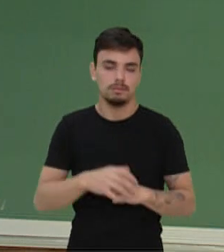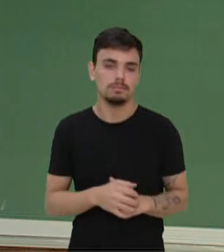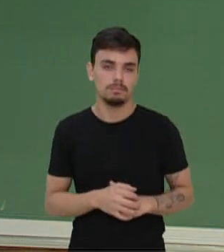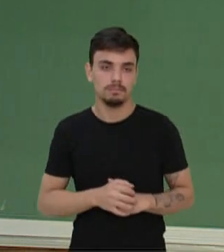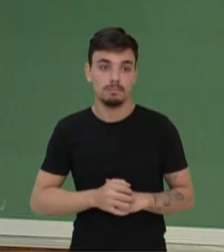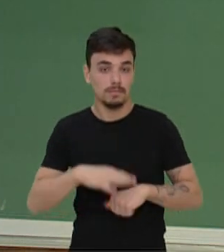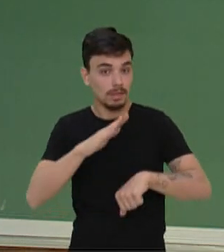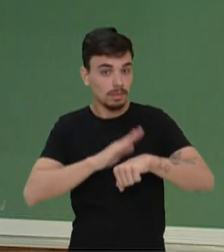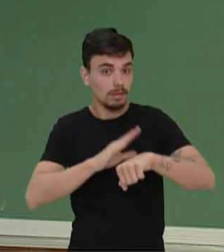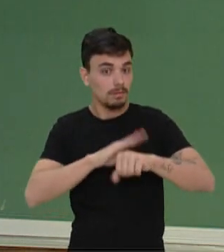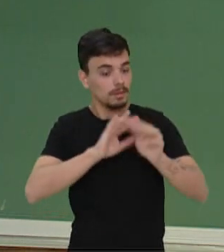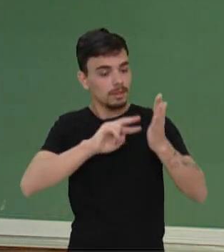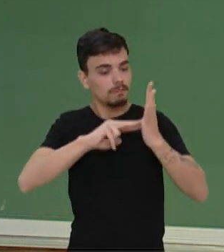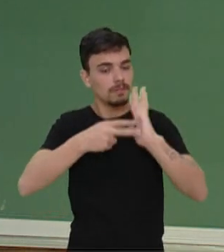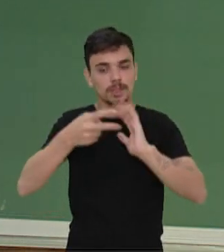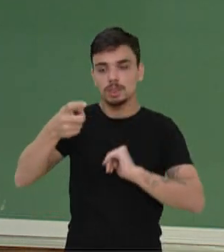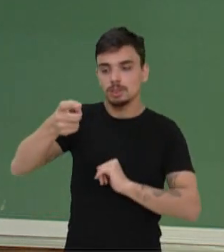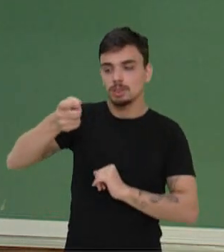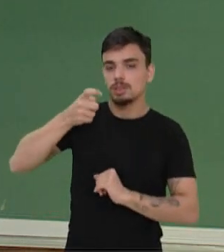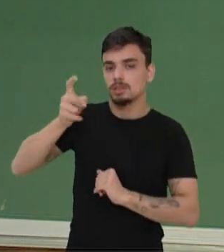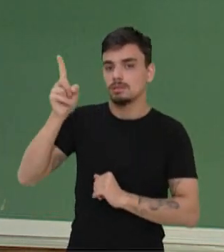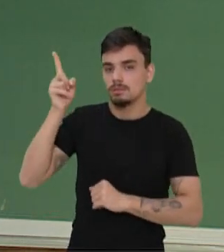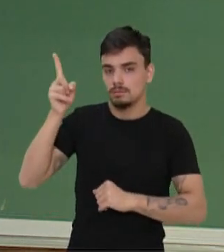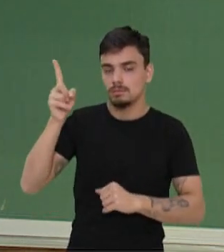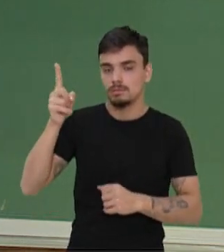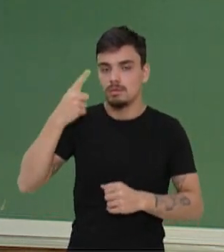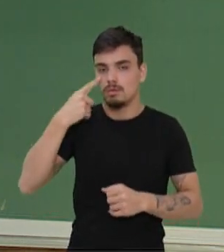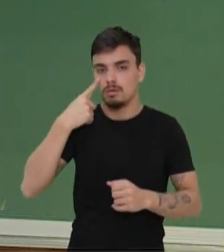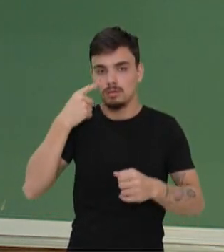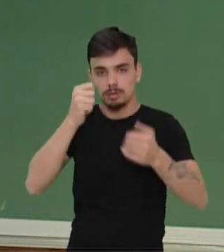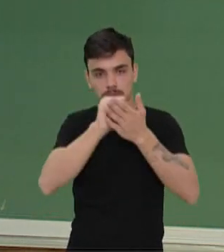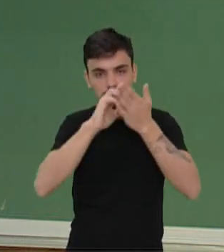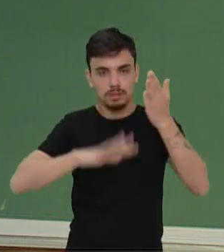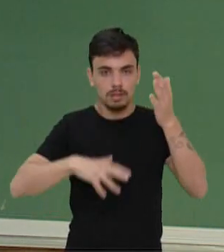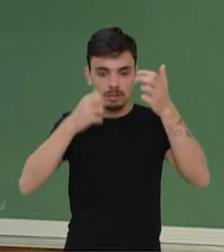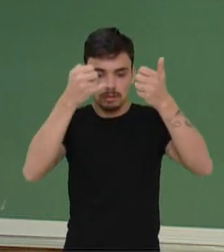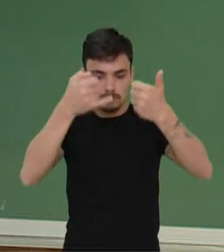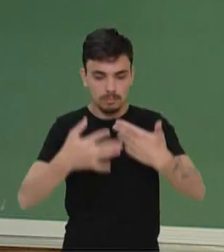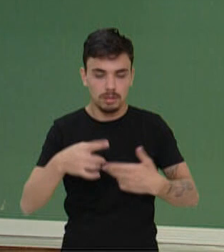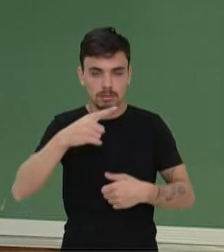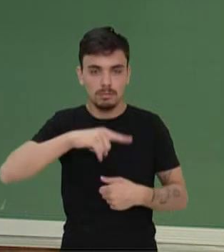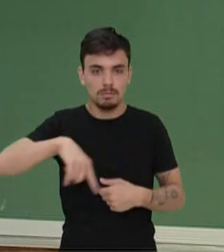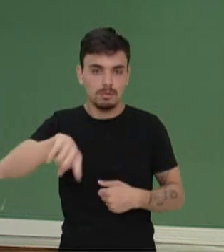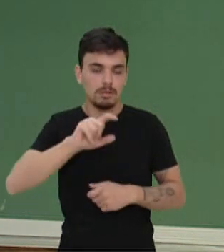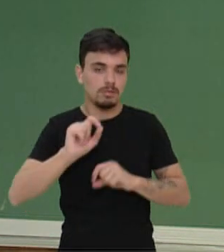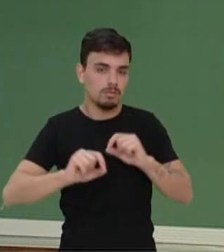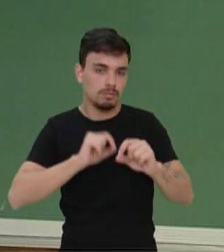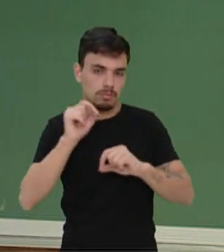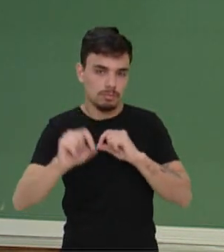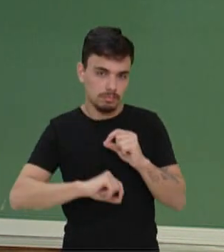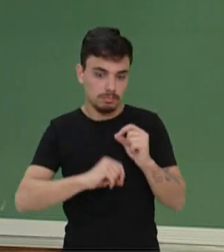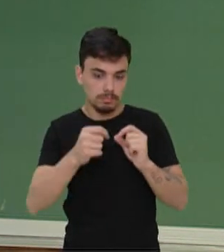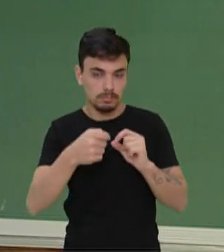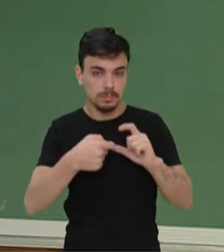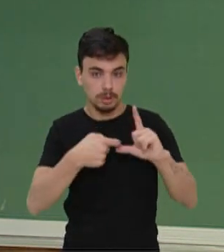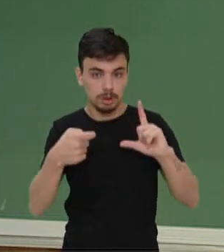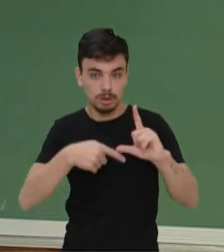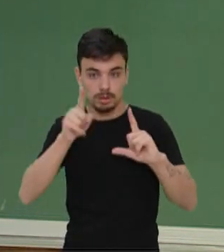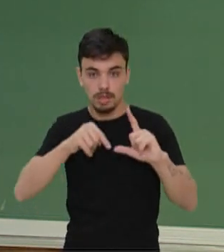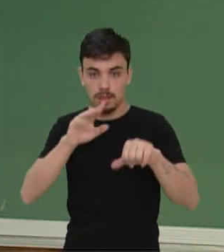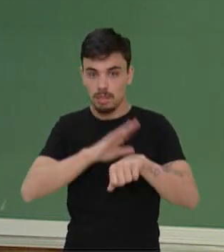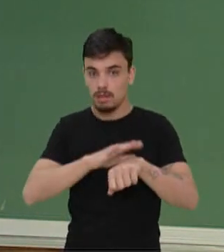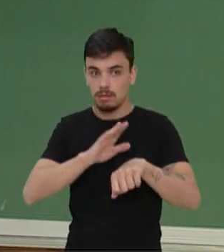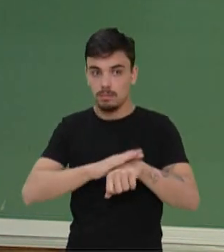tempo é o x, como está escrito aqui, ó. O exercício diz para você, né, o que é o quê. Aqui, nesse caso, o x é o tempo. Se eu quero